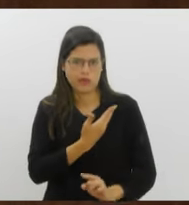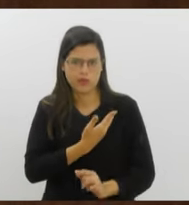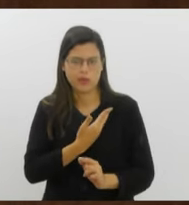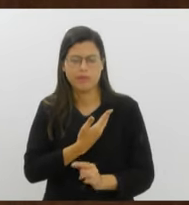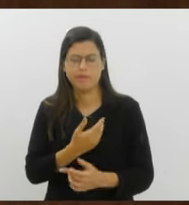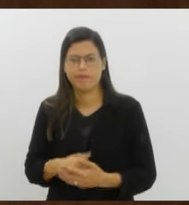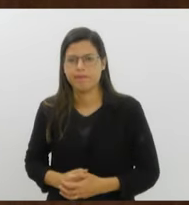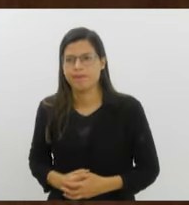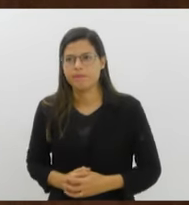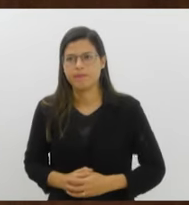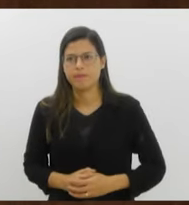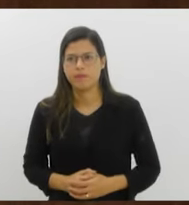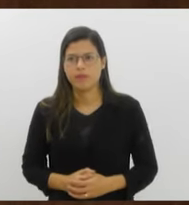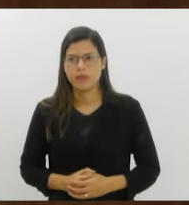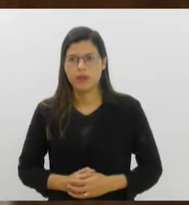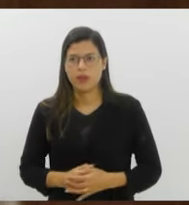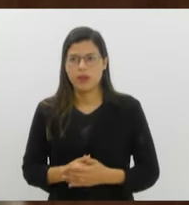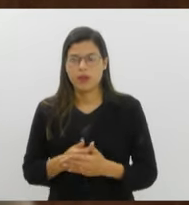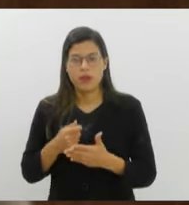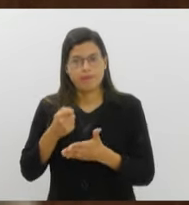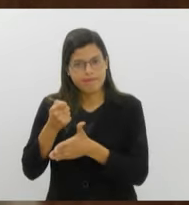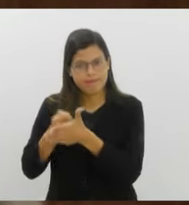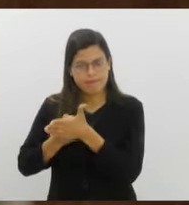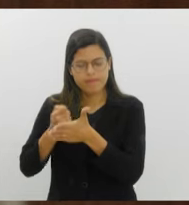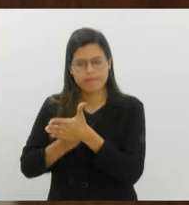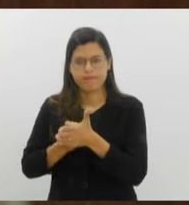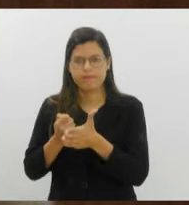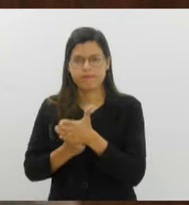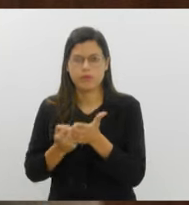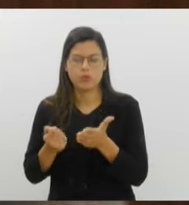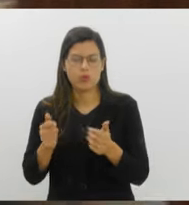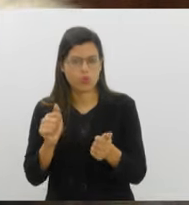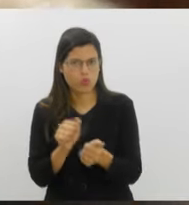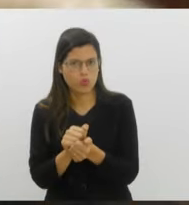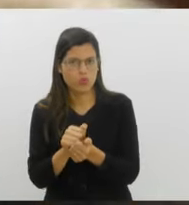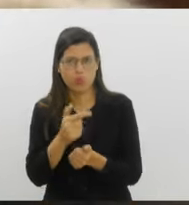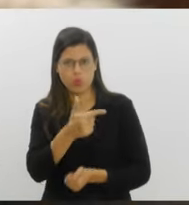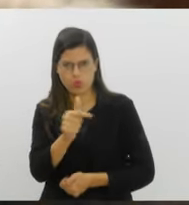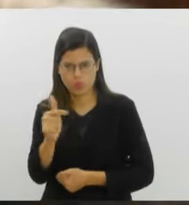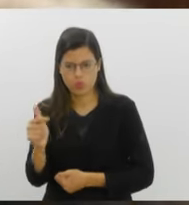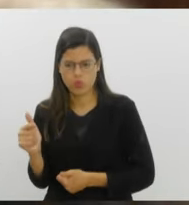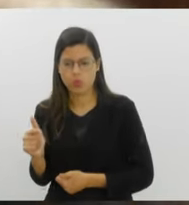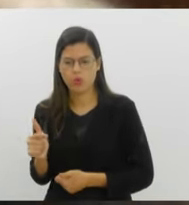Presidente, essa é uma guerra que eu venho travando junto com os meus colegas. São